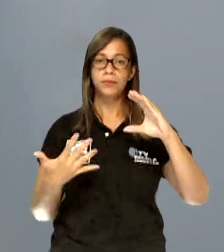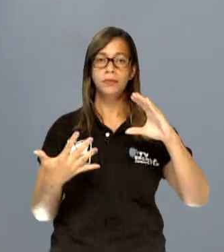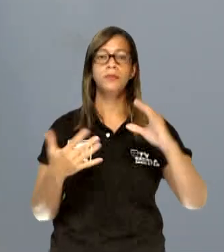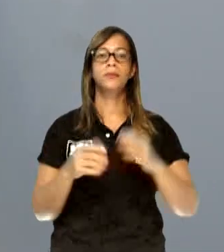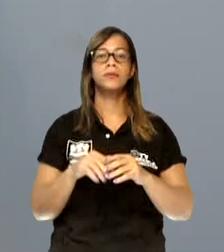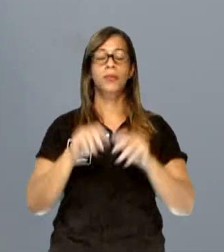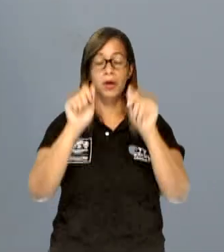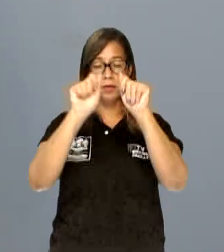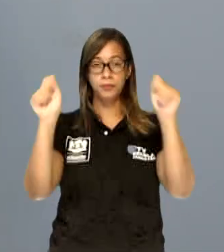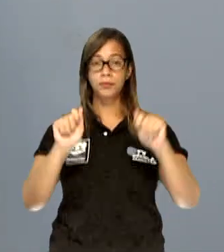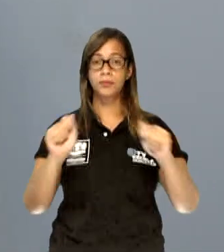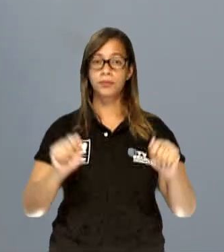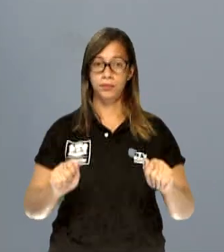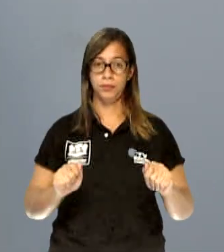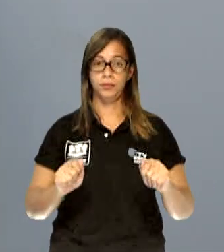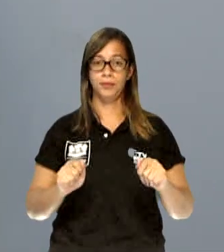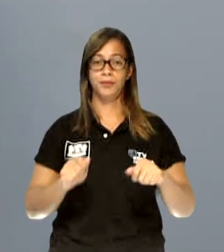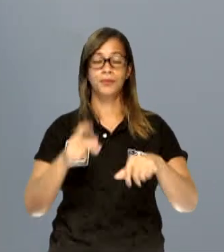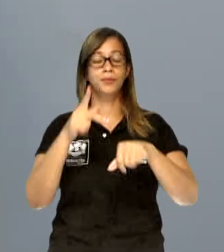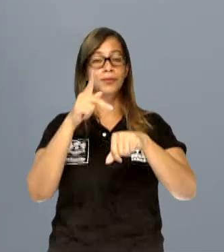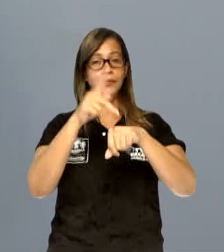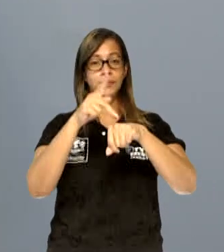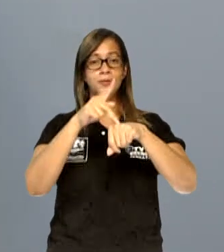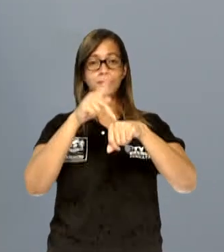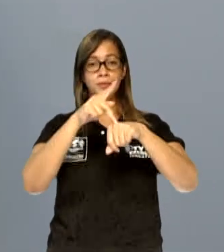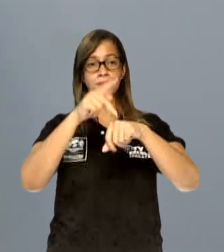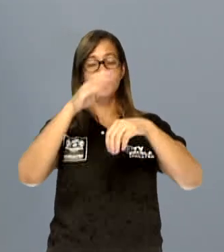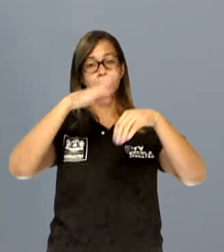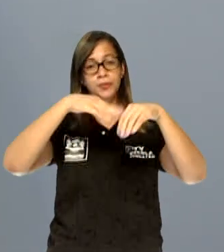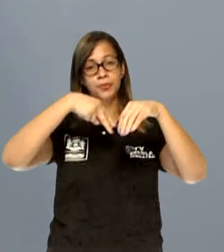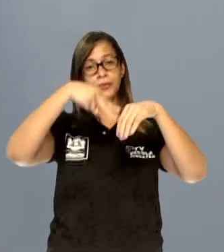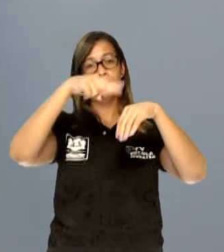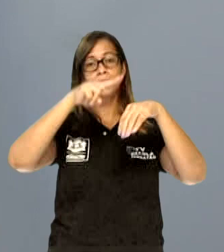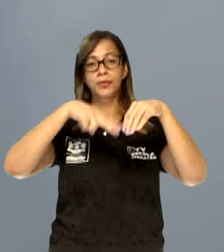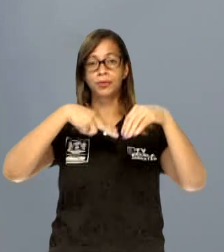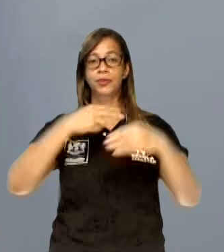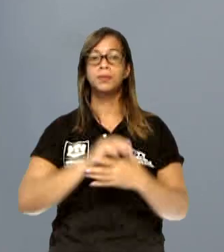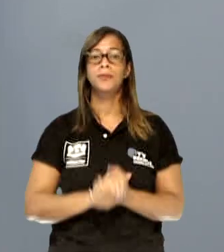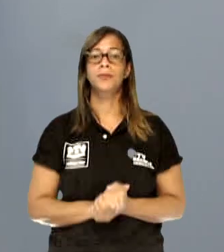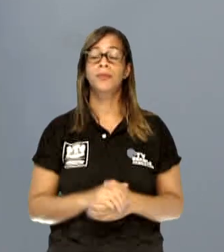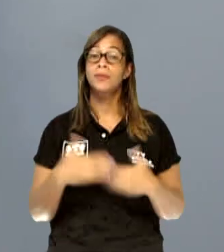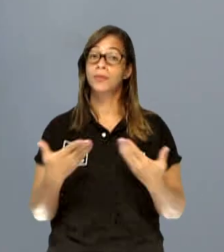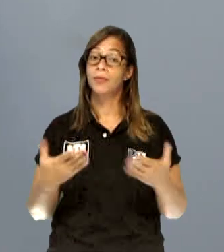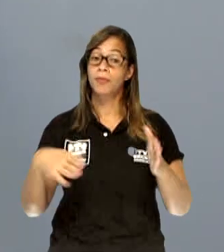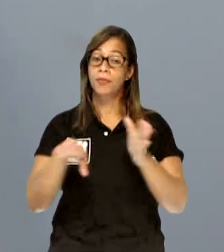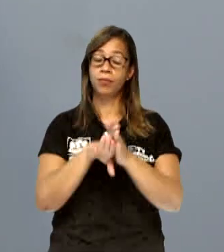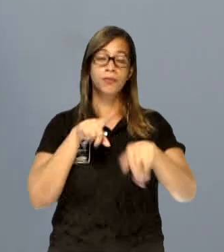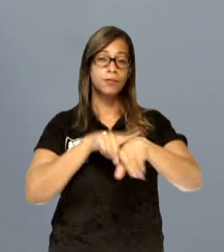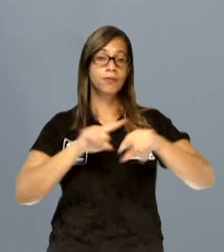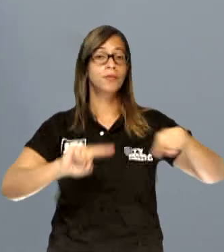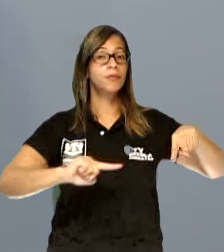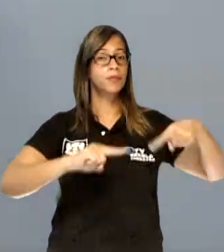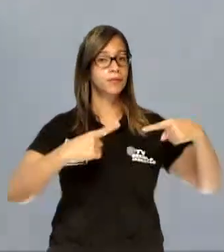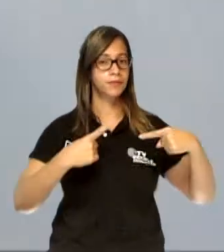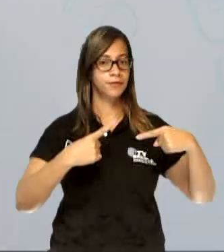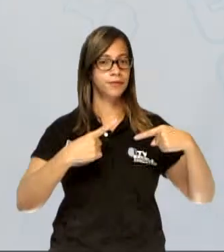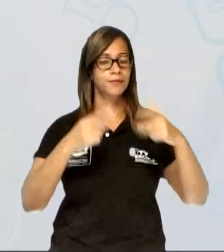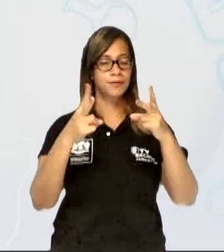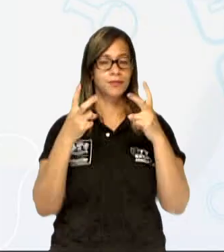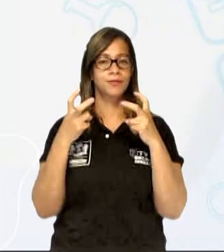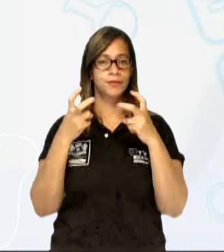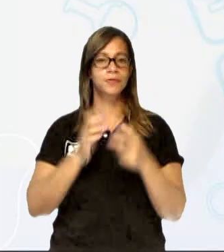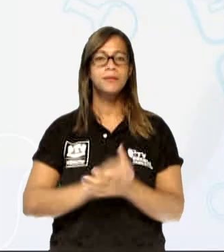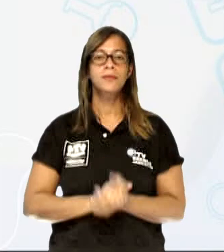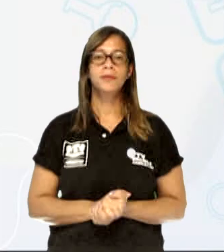arte rupestre. Tudo bem até aí? Chegamos à hora do nosso desafio. Fique